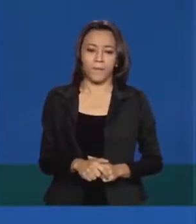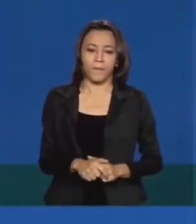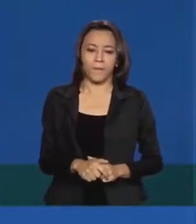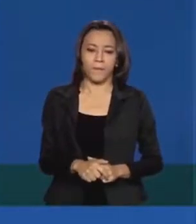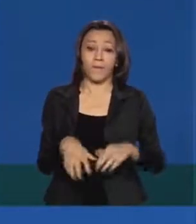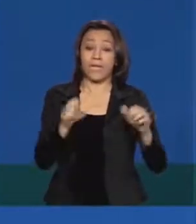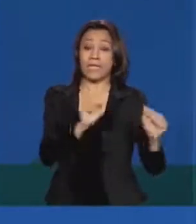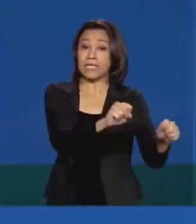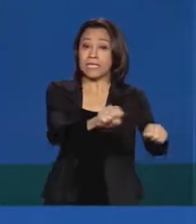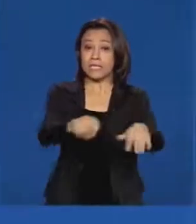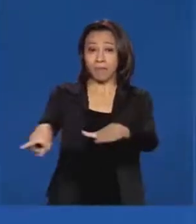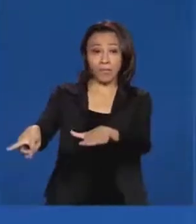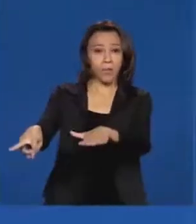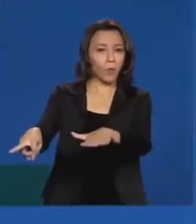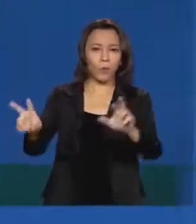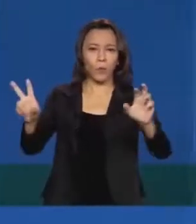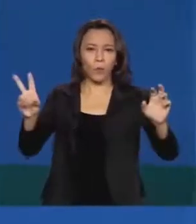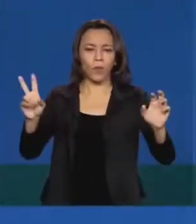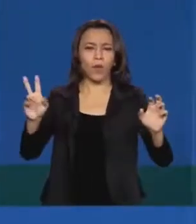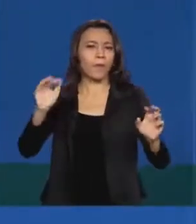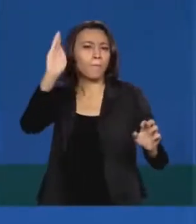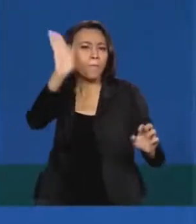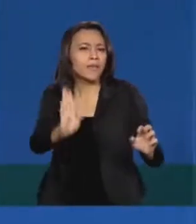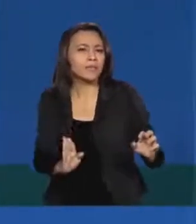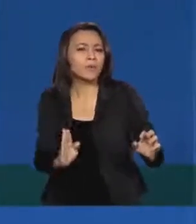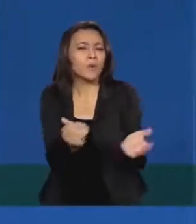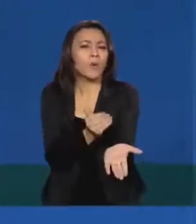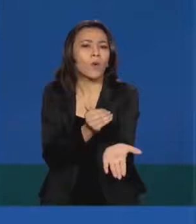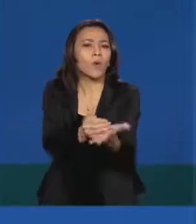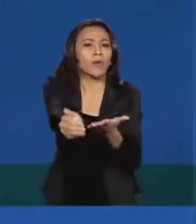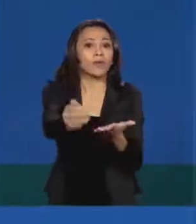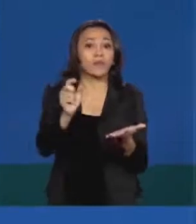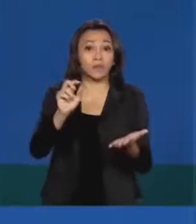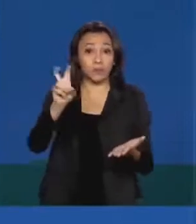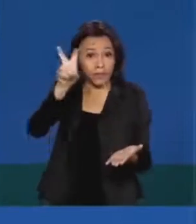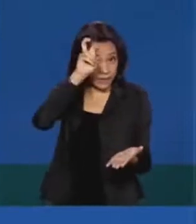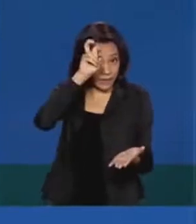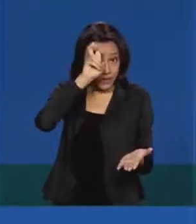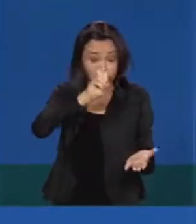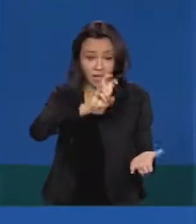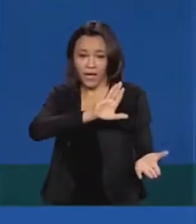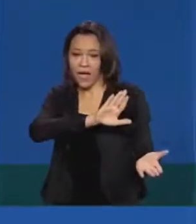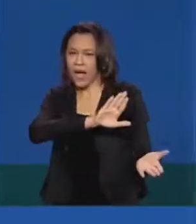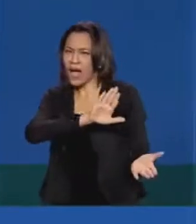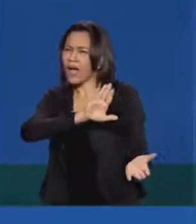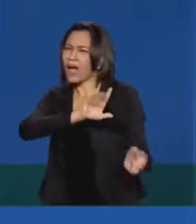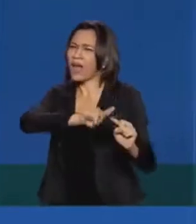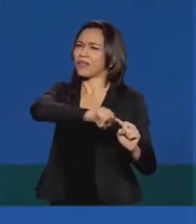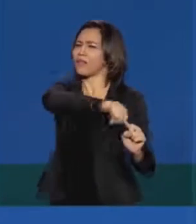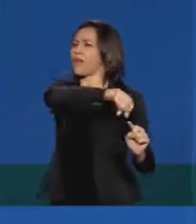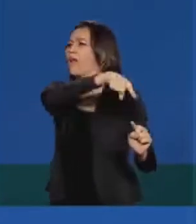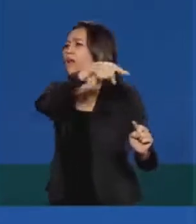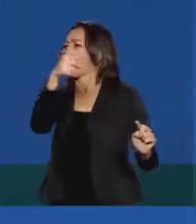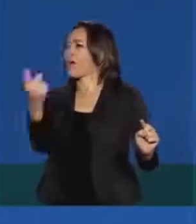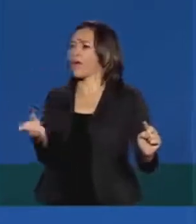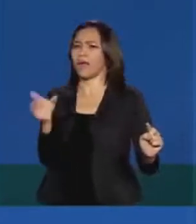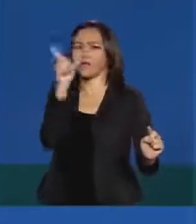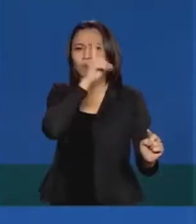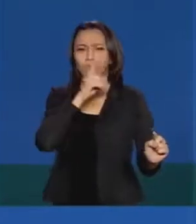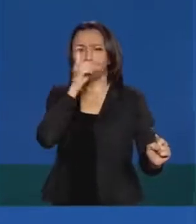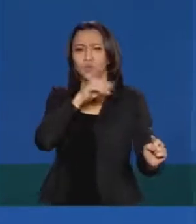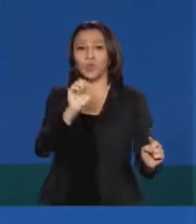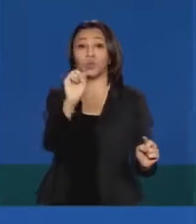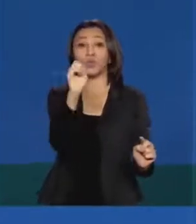Semana Brasil vai ter início numa quinta-feira até o outro domingo, pegando 2 fins de